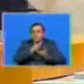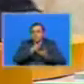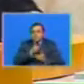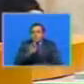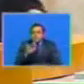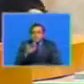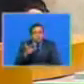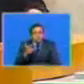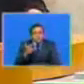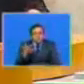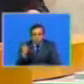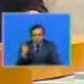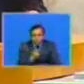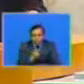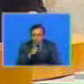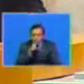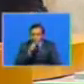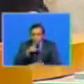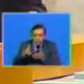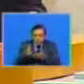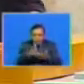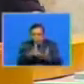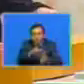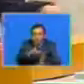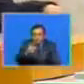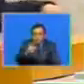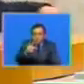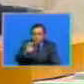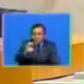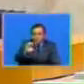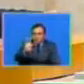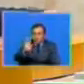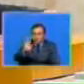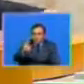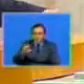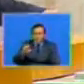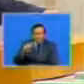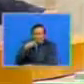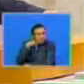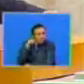O nosso Rio Tietê, que é a grande vergonha da nossa cidade,